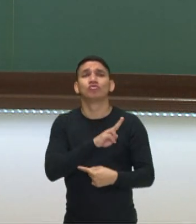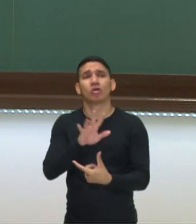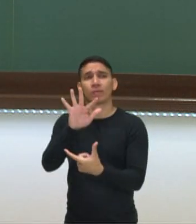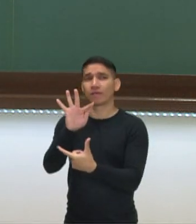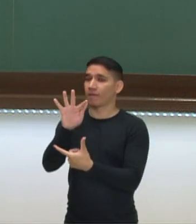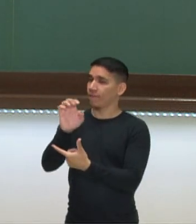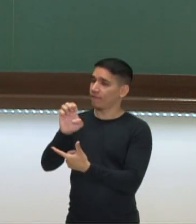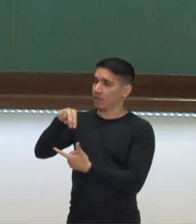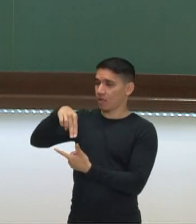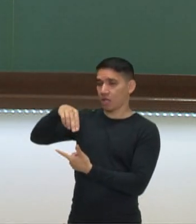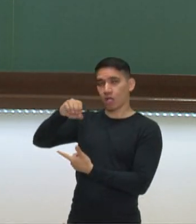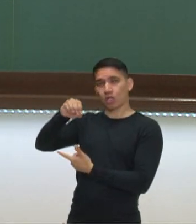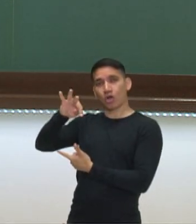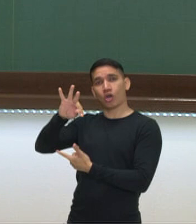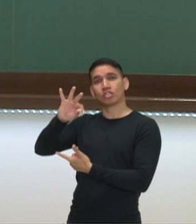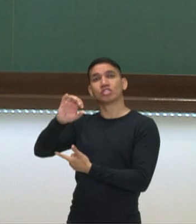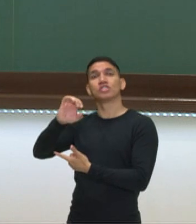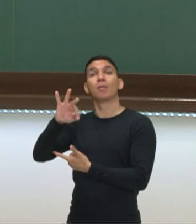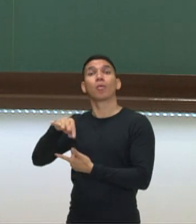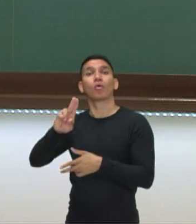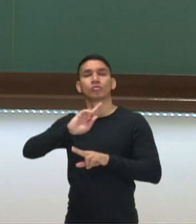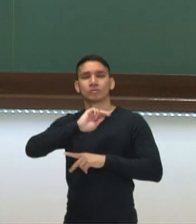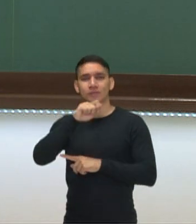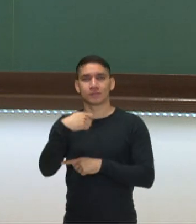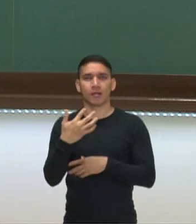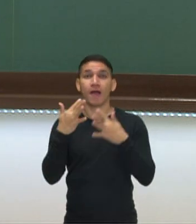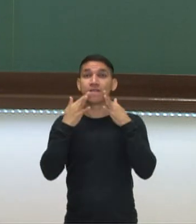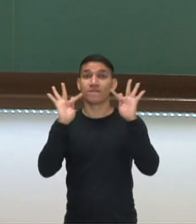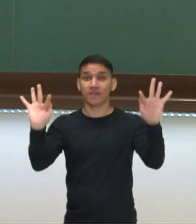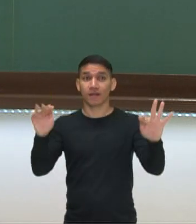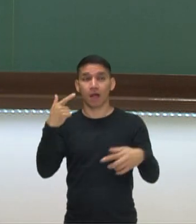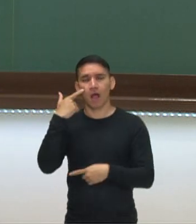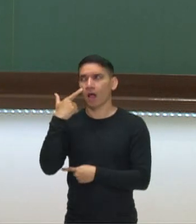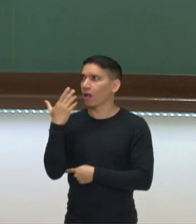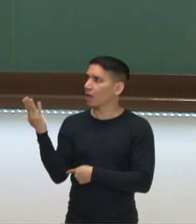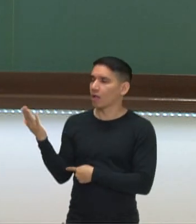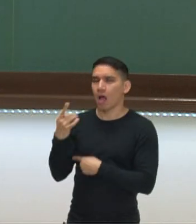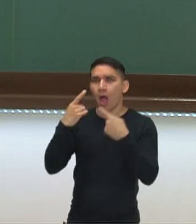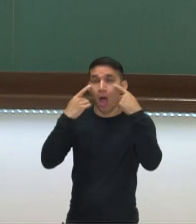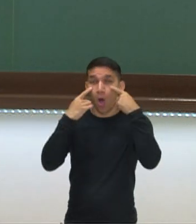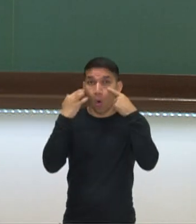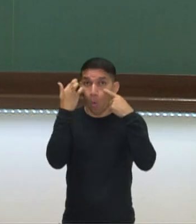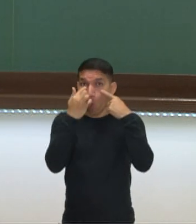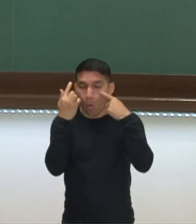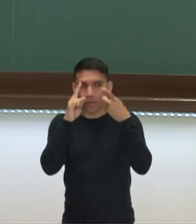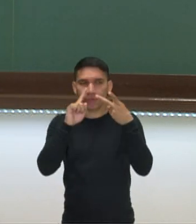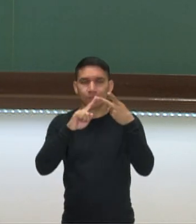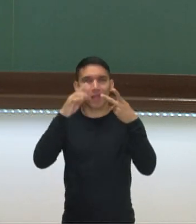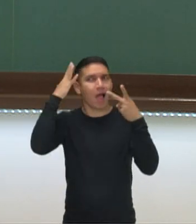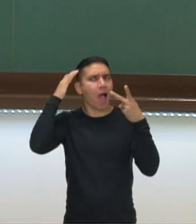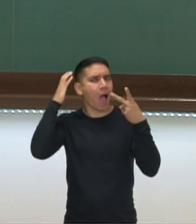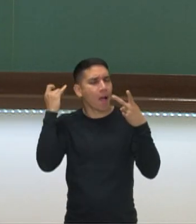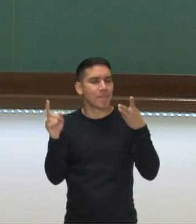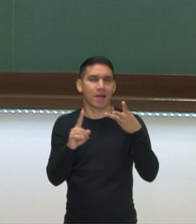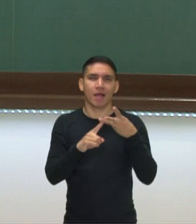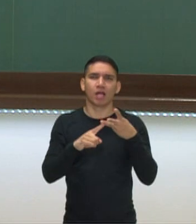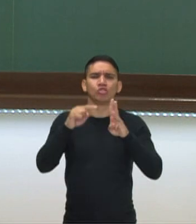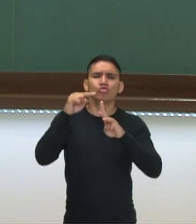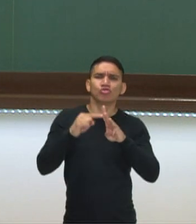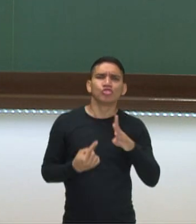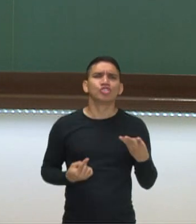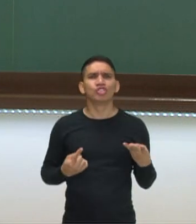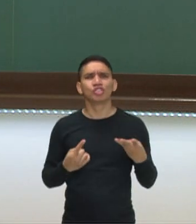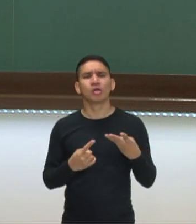fenótipo. Então, por exemplo, a cor do olho de uma pessoa, a cor do cabelo, o biotipo dela, a altura